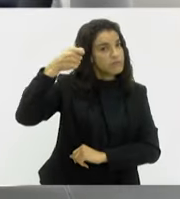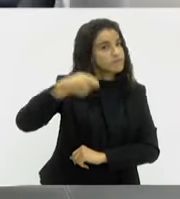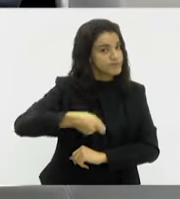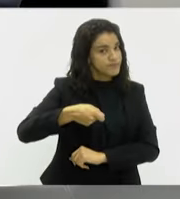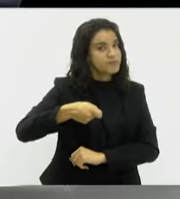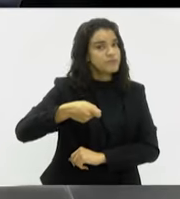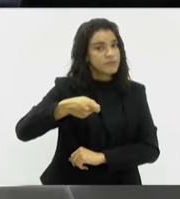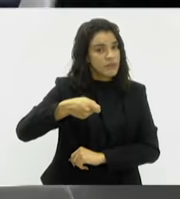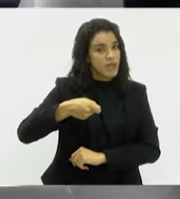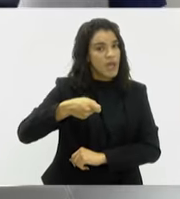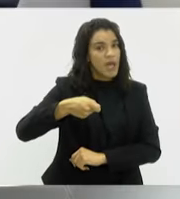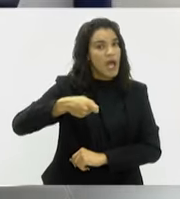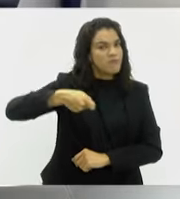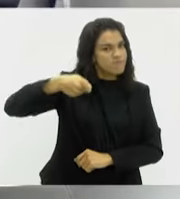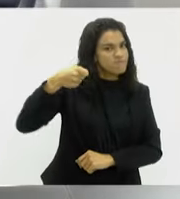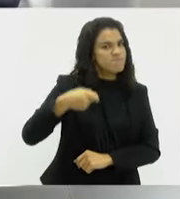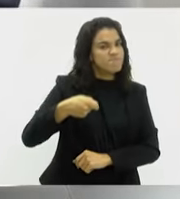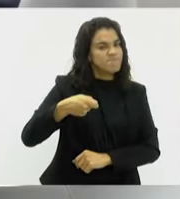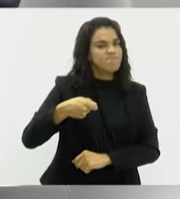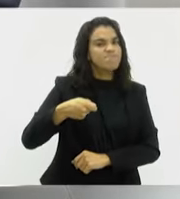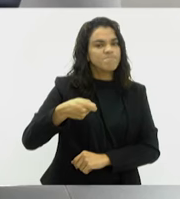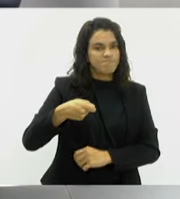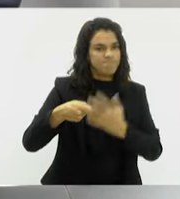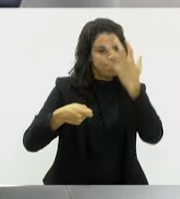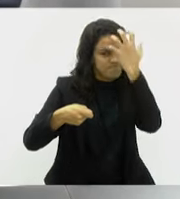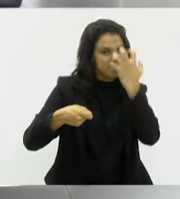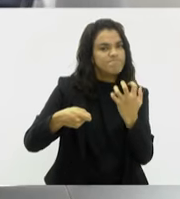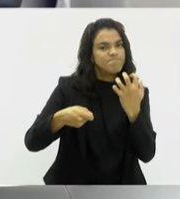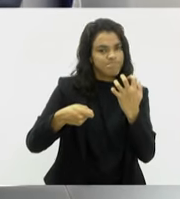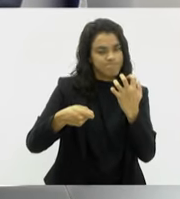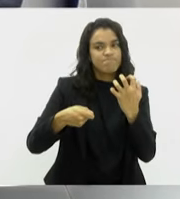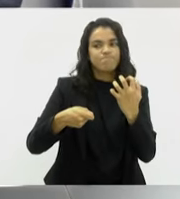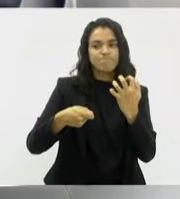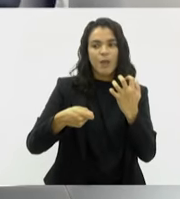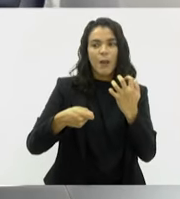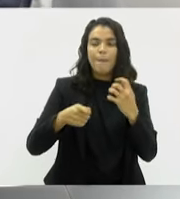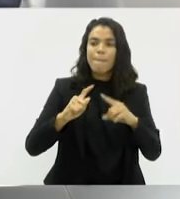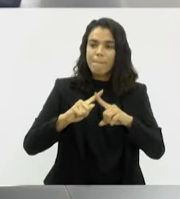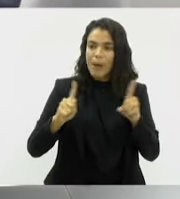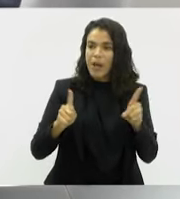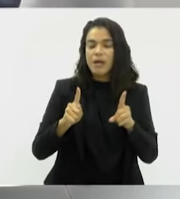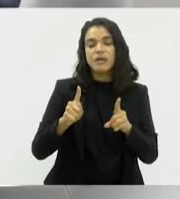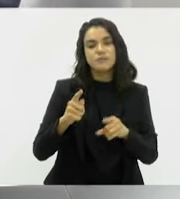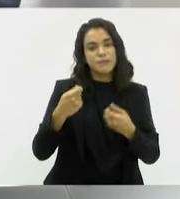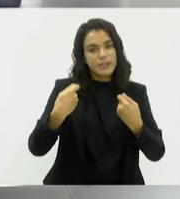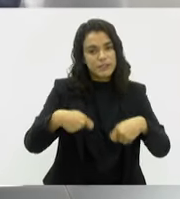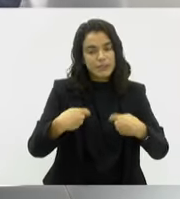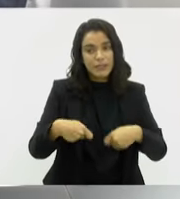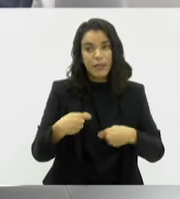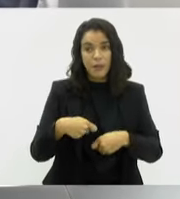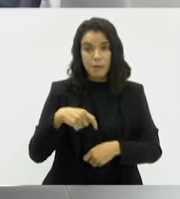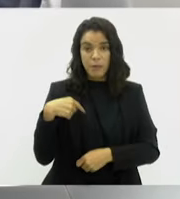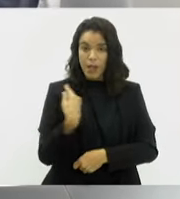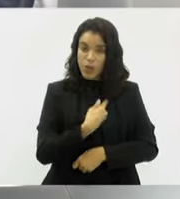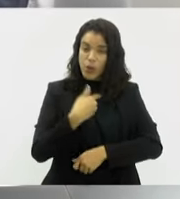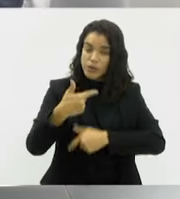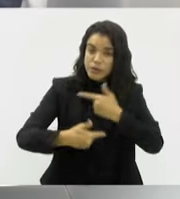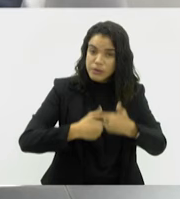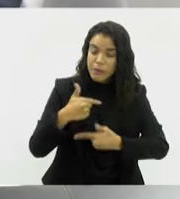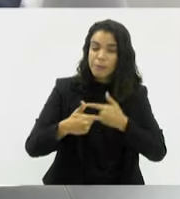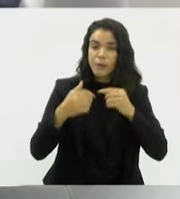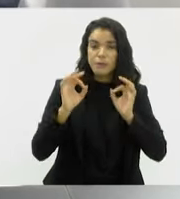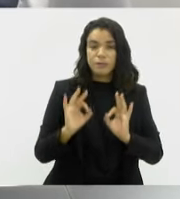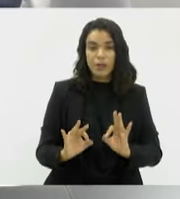medida antipática na casa para alguns colegas, mas considero que seja um divisor de águas, até para a nossa produtividade mesmo